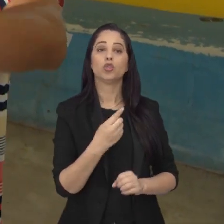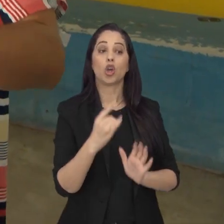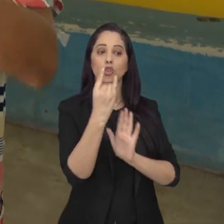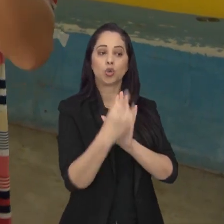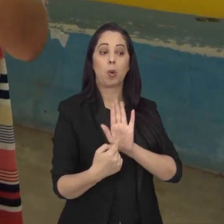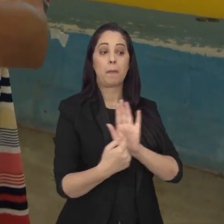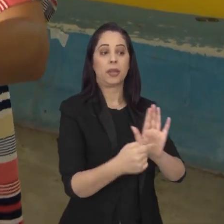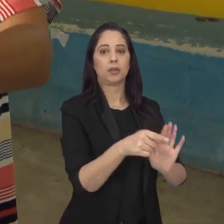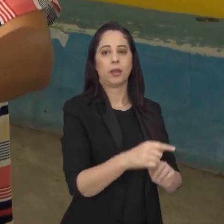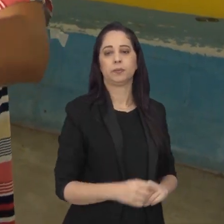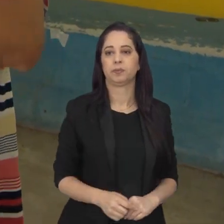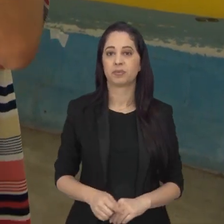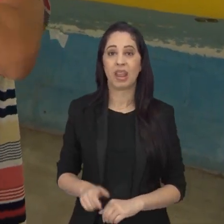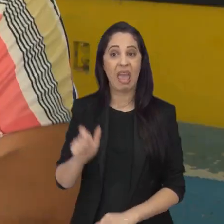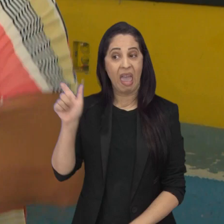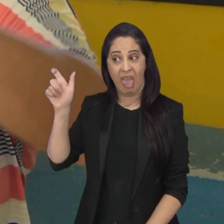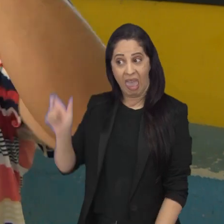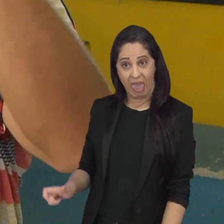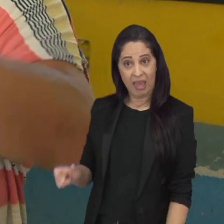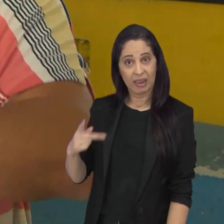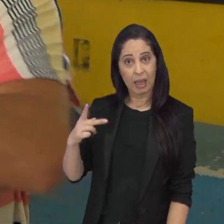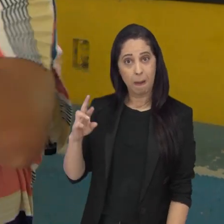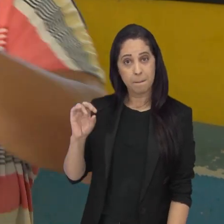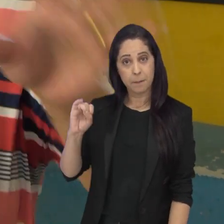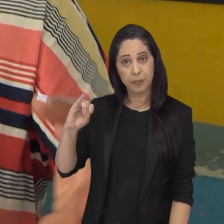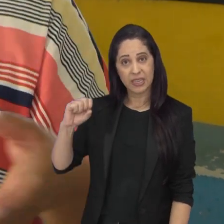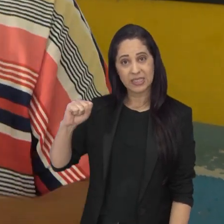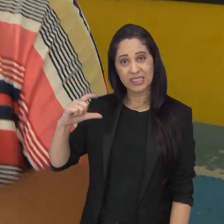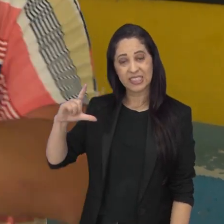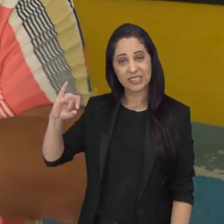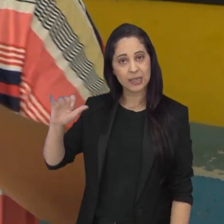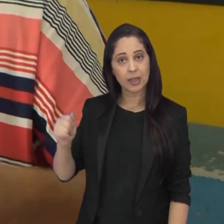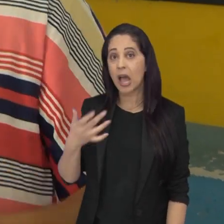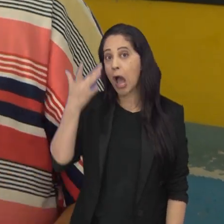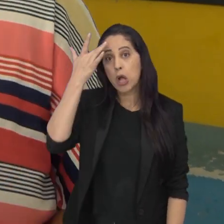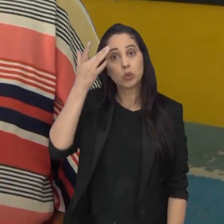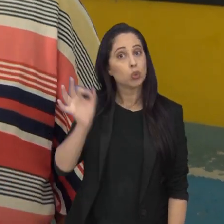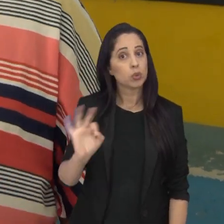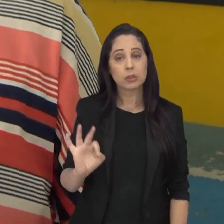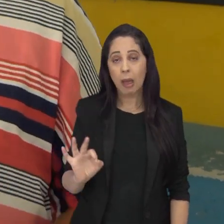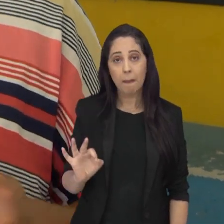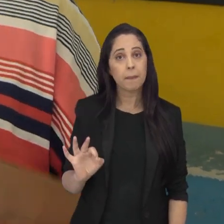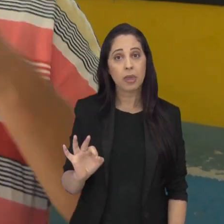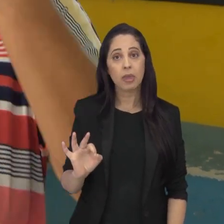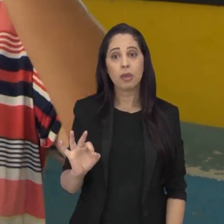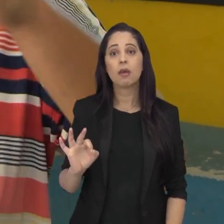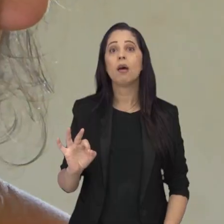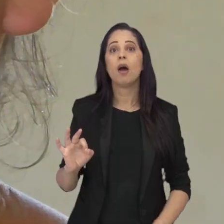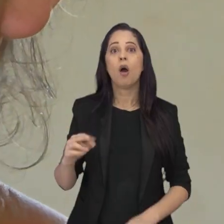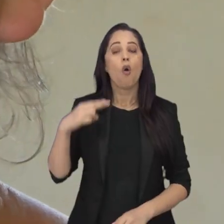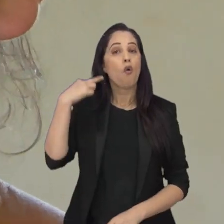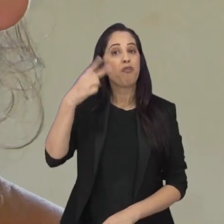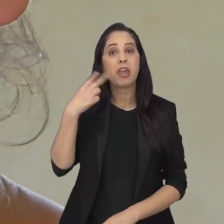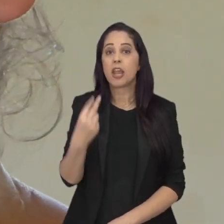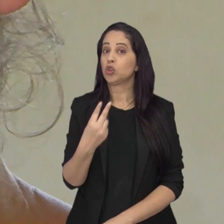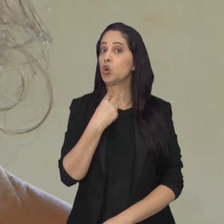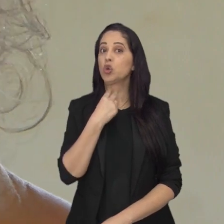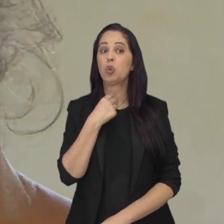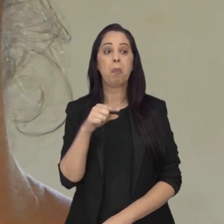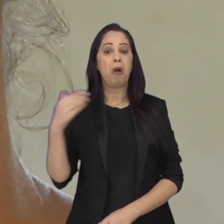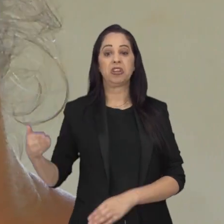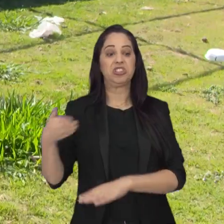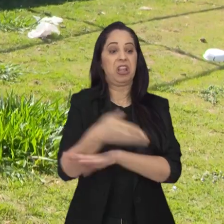uma surpresa para a Priscila saber que o vereador não é o responsável pela execução de um serviço ou